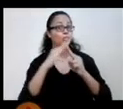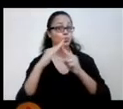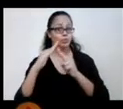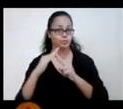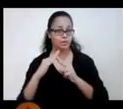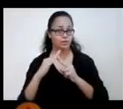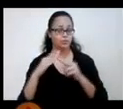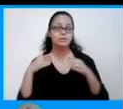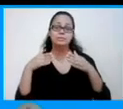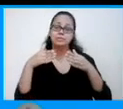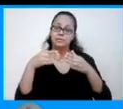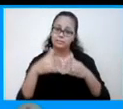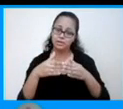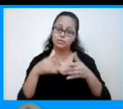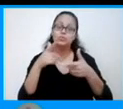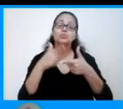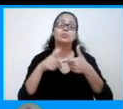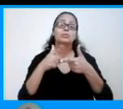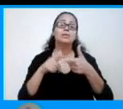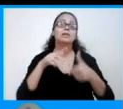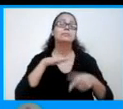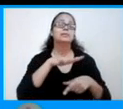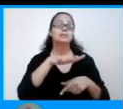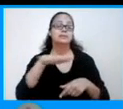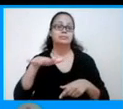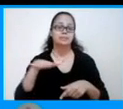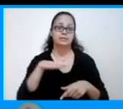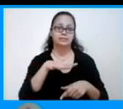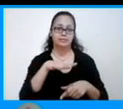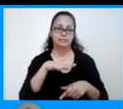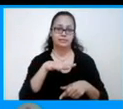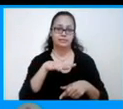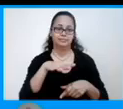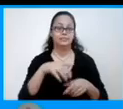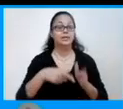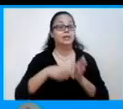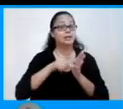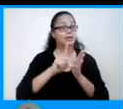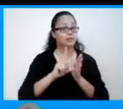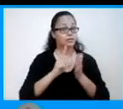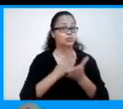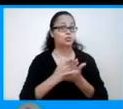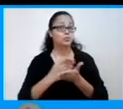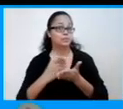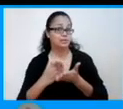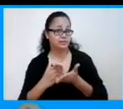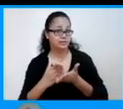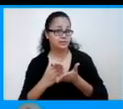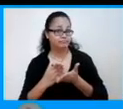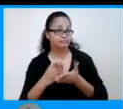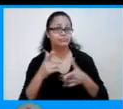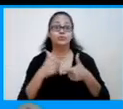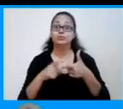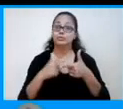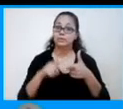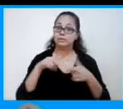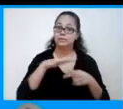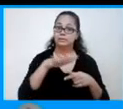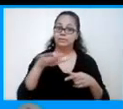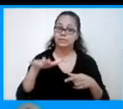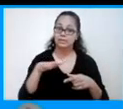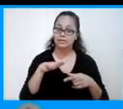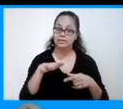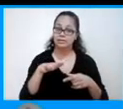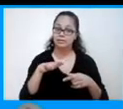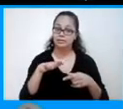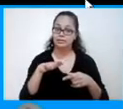especificamente sobre os problemas ambientais. Antes de iniciarmos o assunto dos problemas ambientais, vamos fazer aí